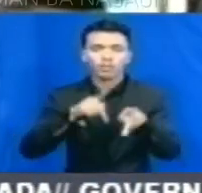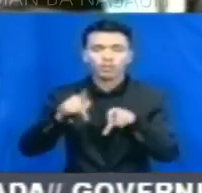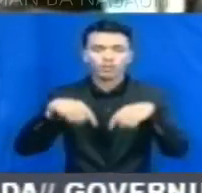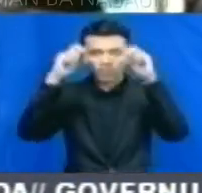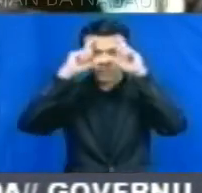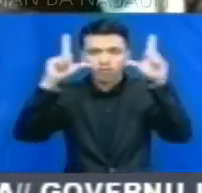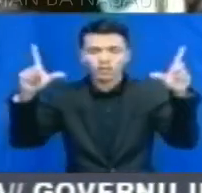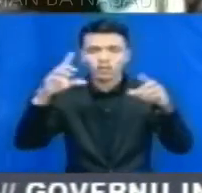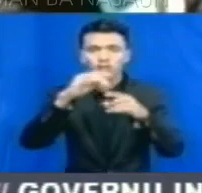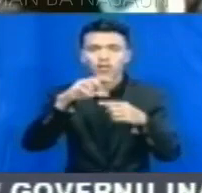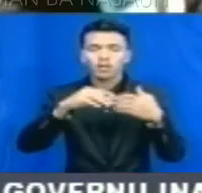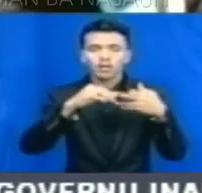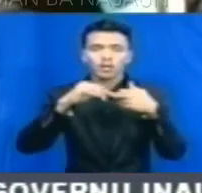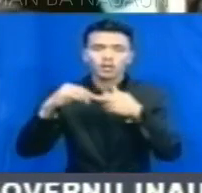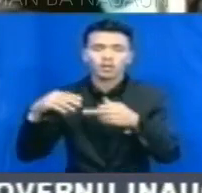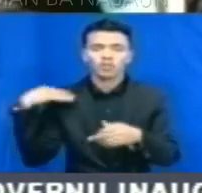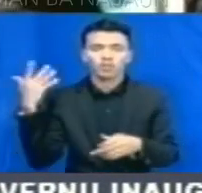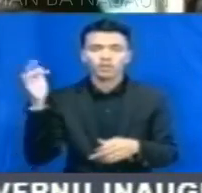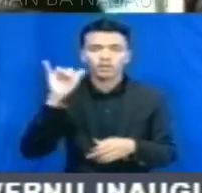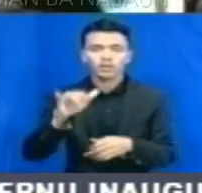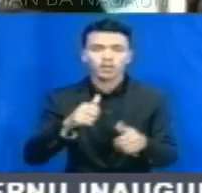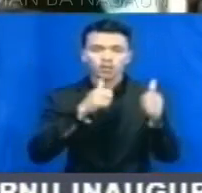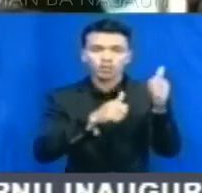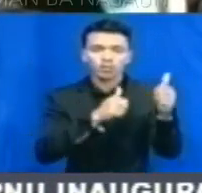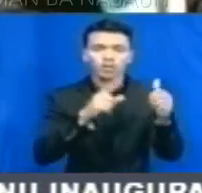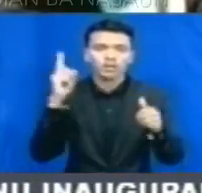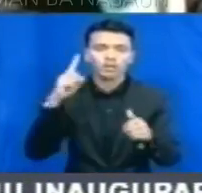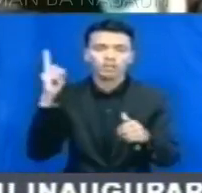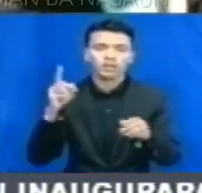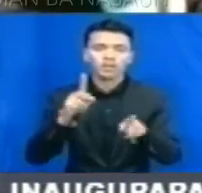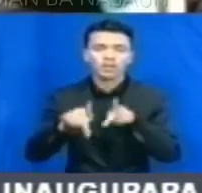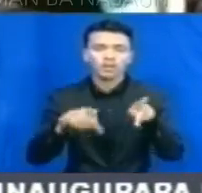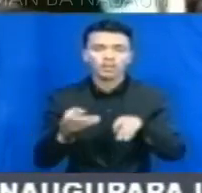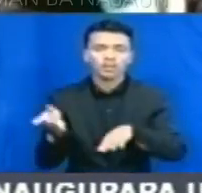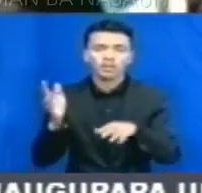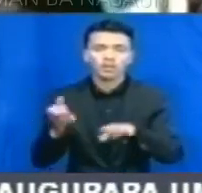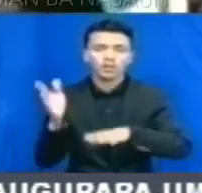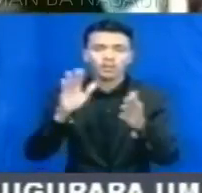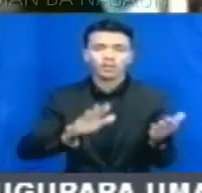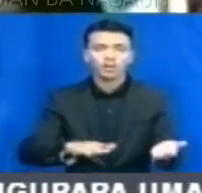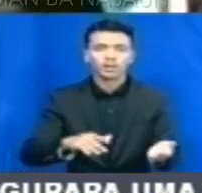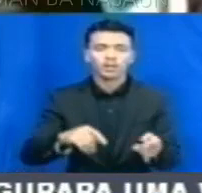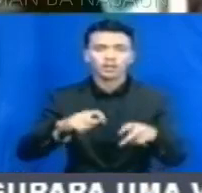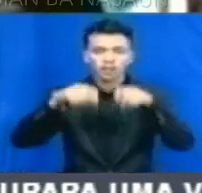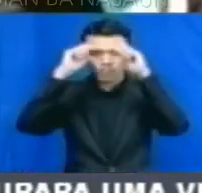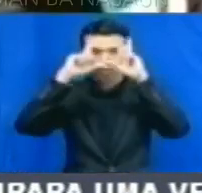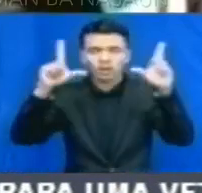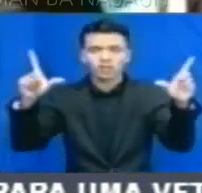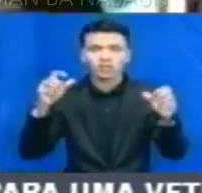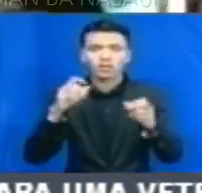di liu ba juventude sira atu banati tuir na fatin maluk sir na beker na fakar rinak lekar na mkar lima hari Timor Lan Toma atu